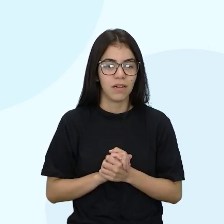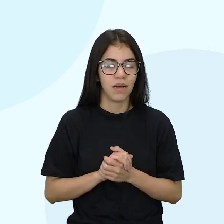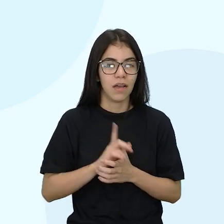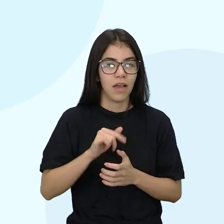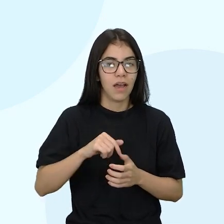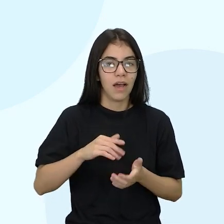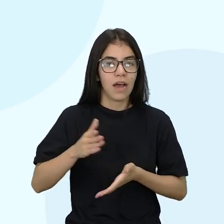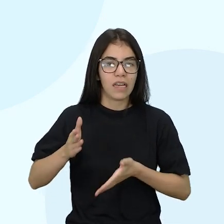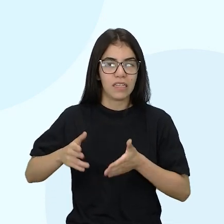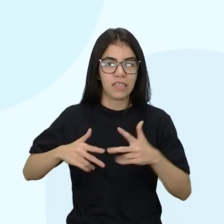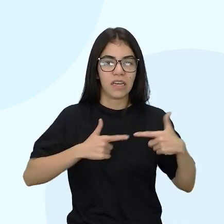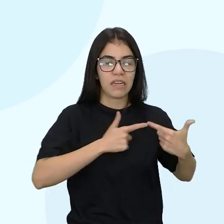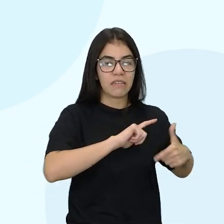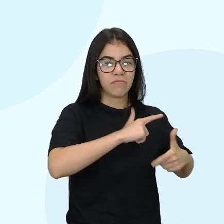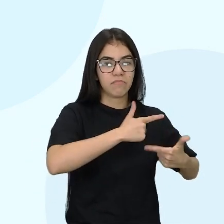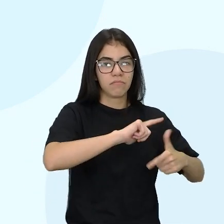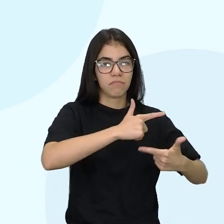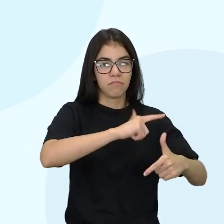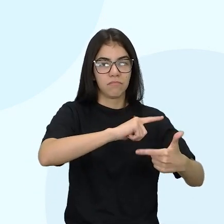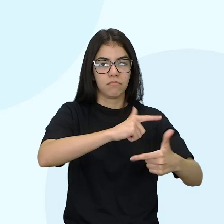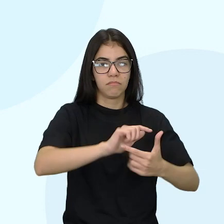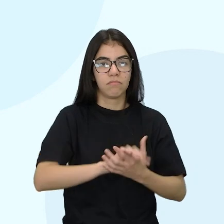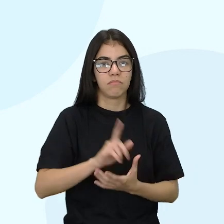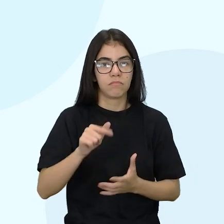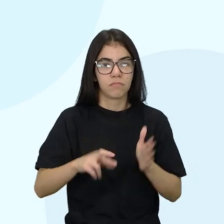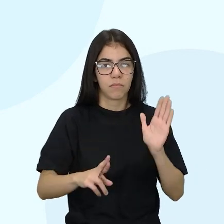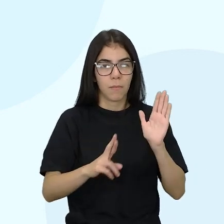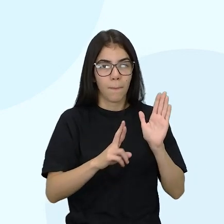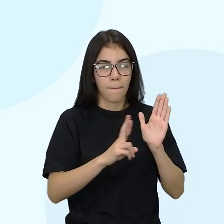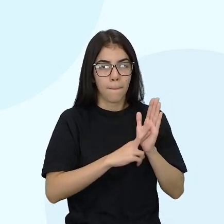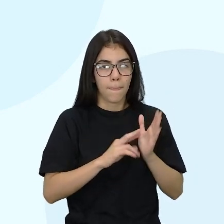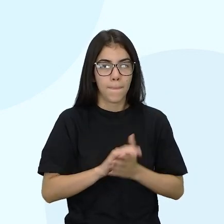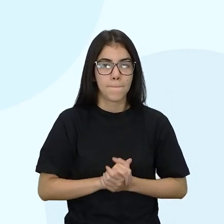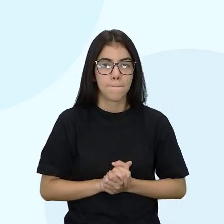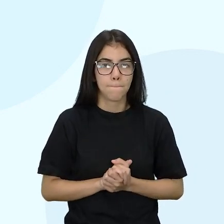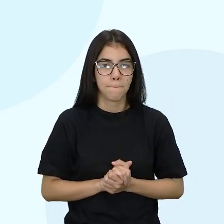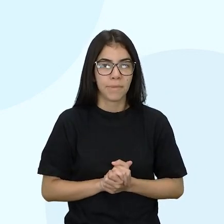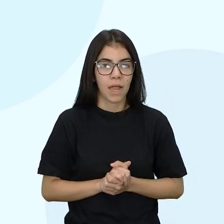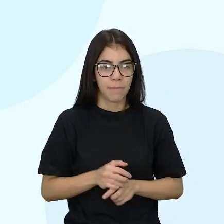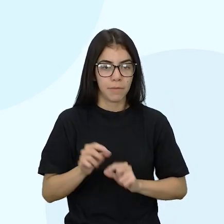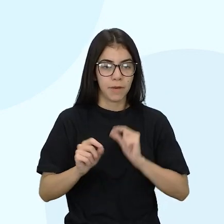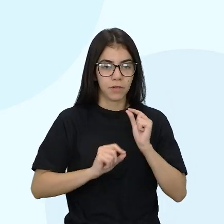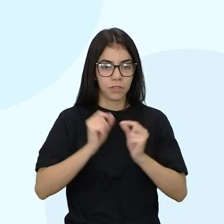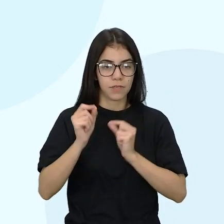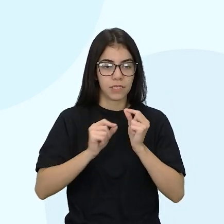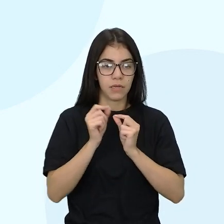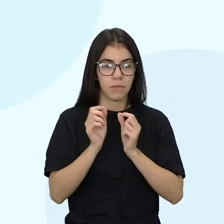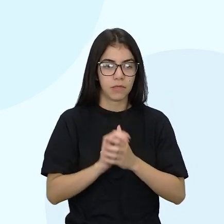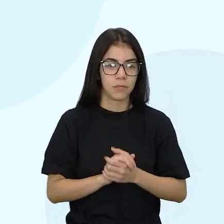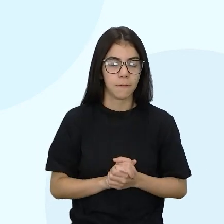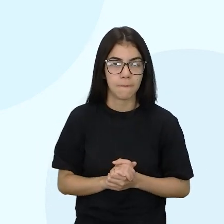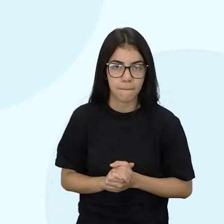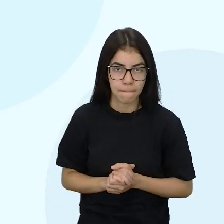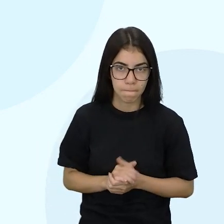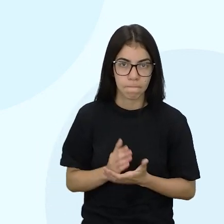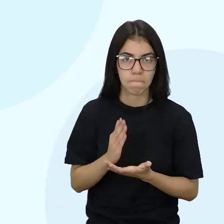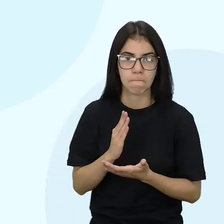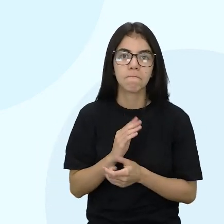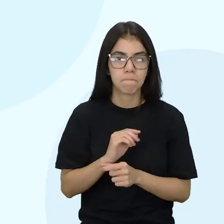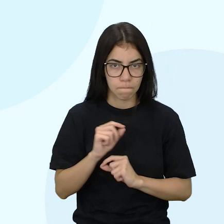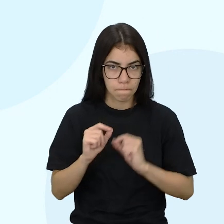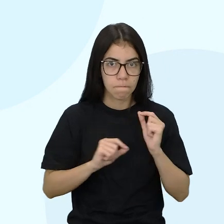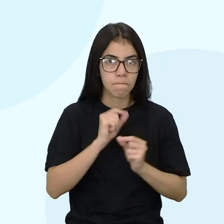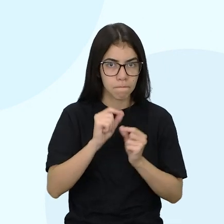Contemporaneamente, ou seja, nos dias atuais, refere-se aos descendentes desses povos escravizados, que vivem em